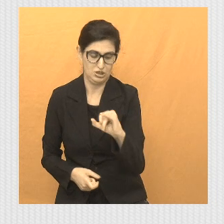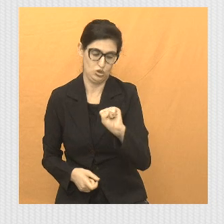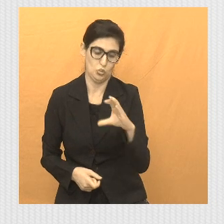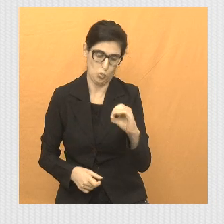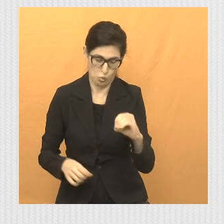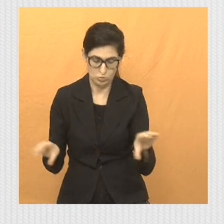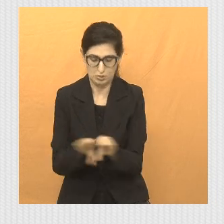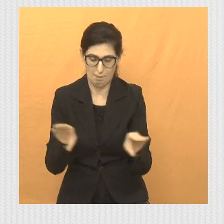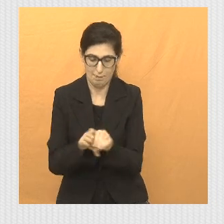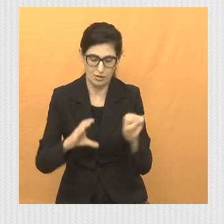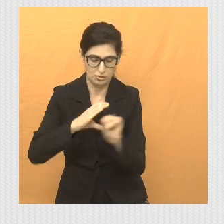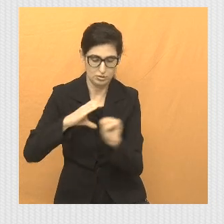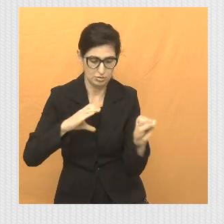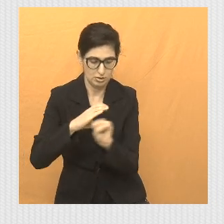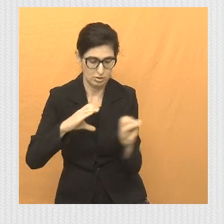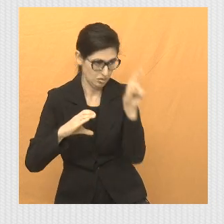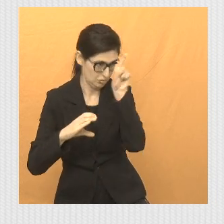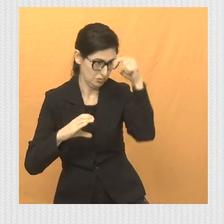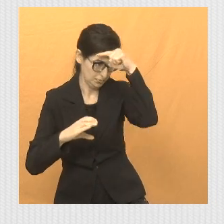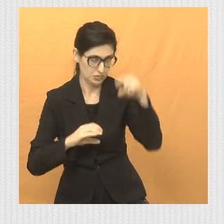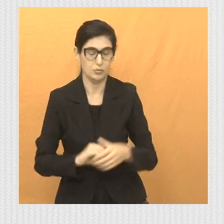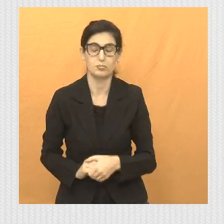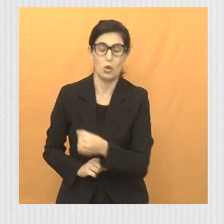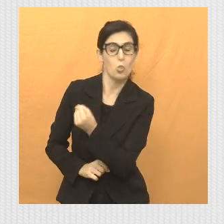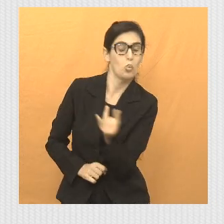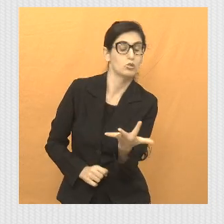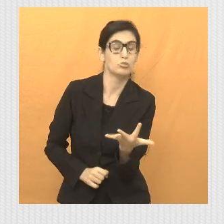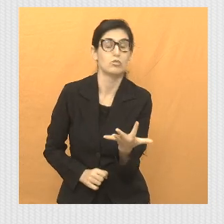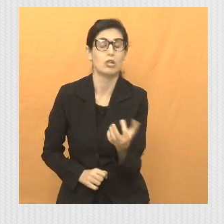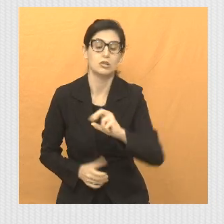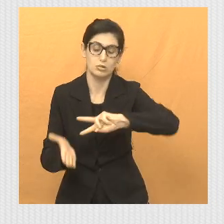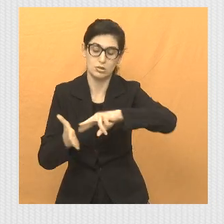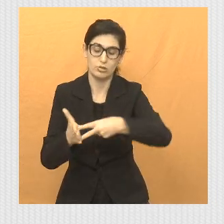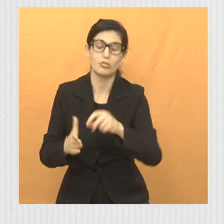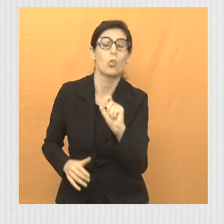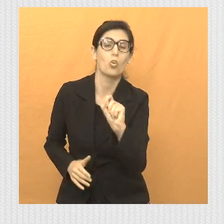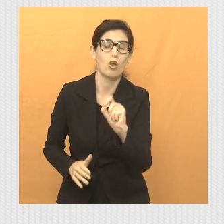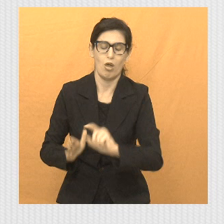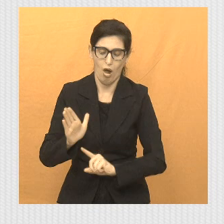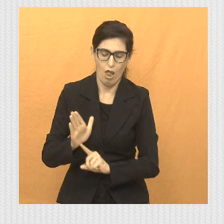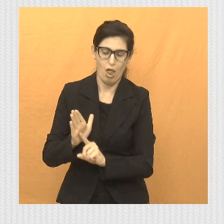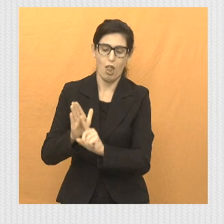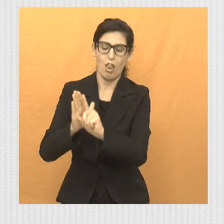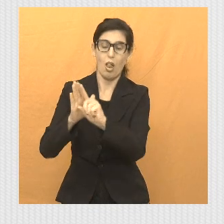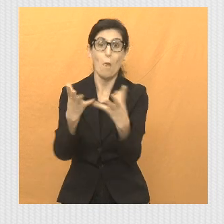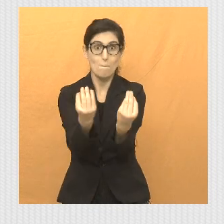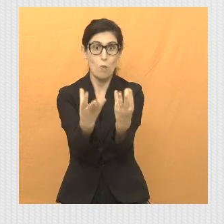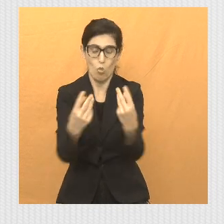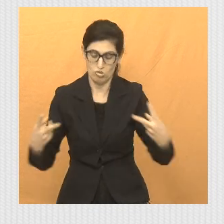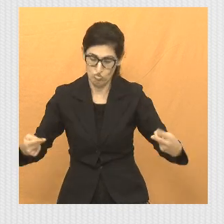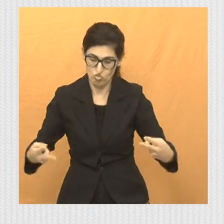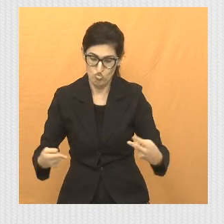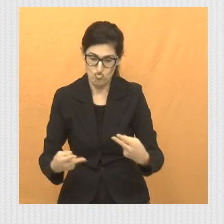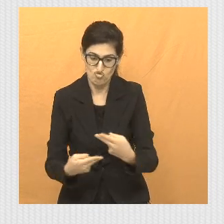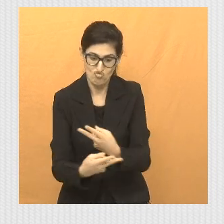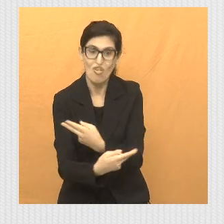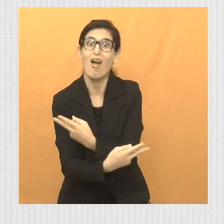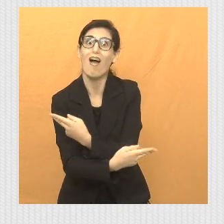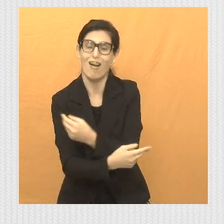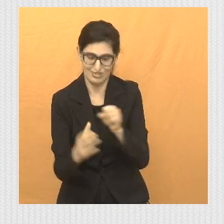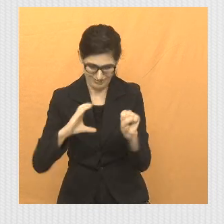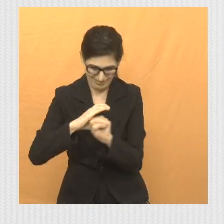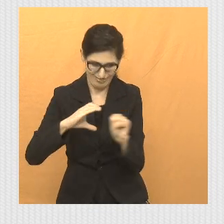e esse número revela um aumento das cirurgias realizadas especialmente na